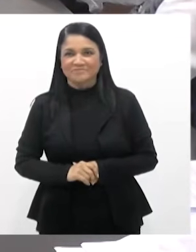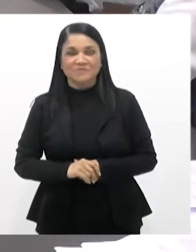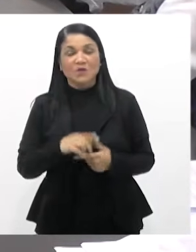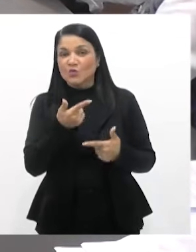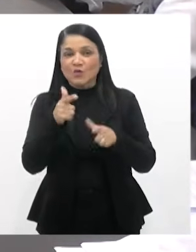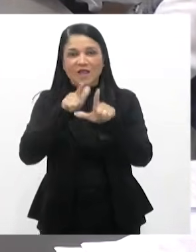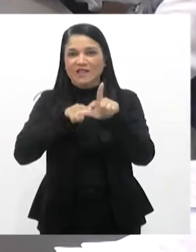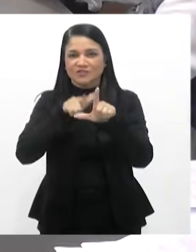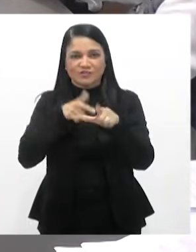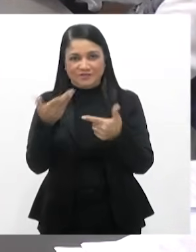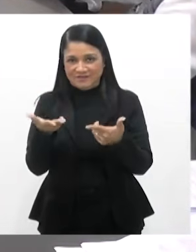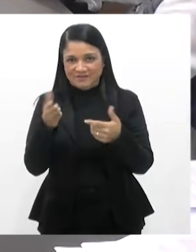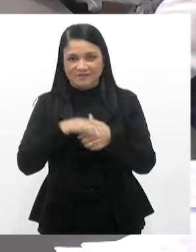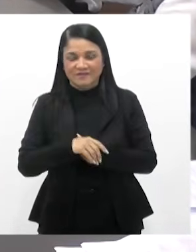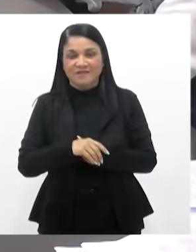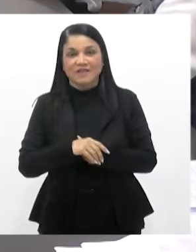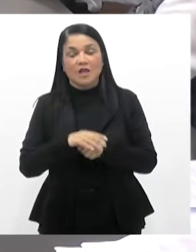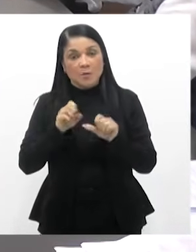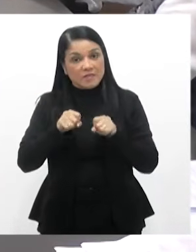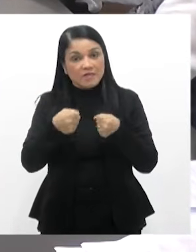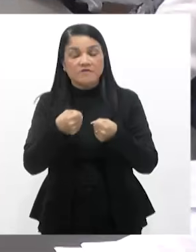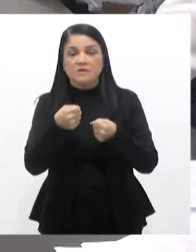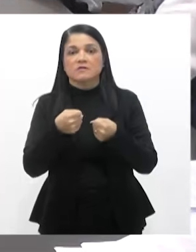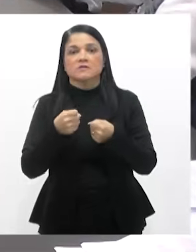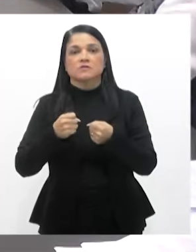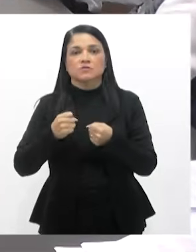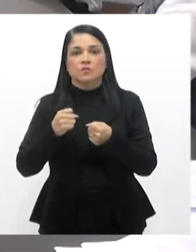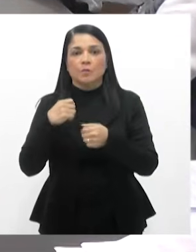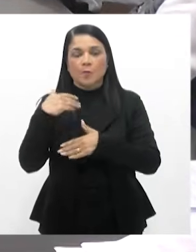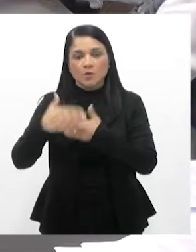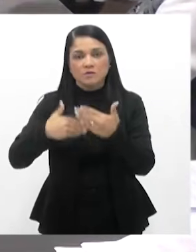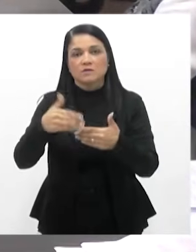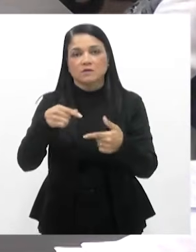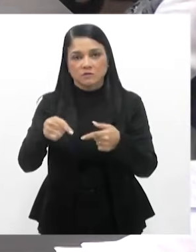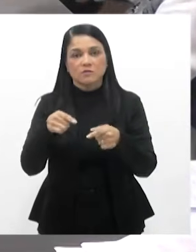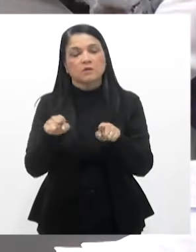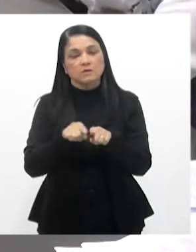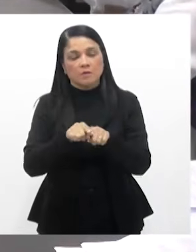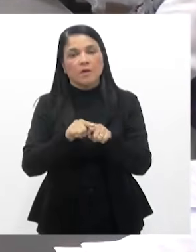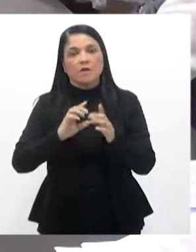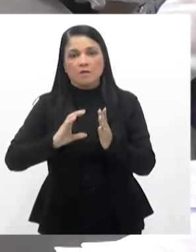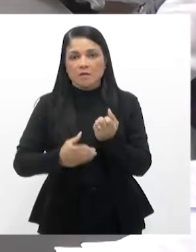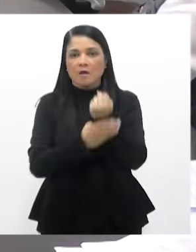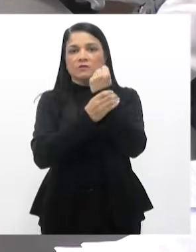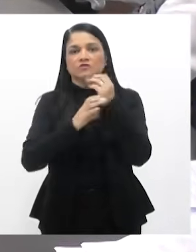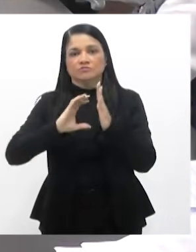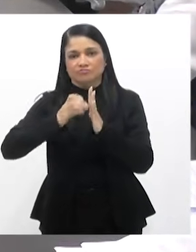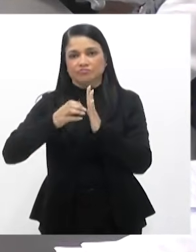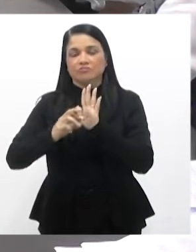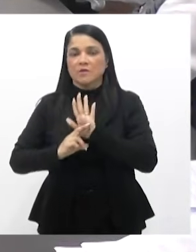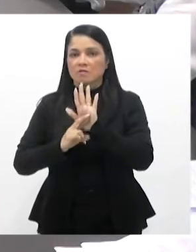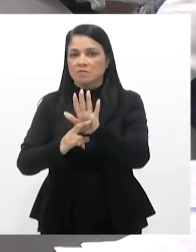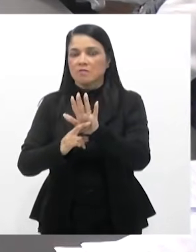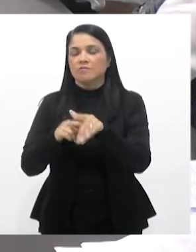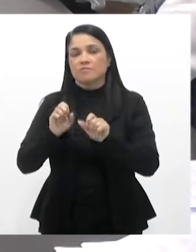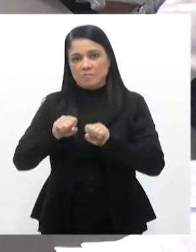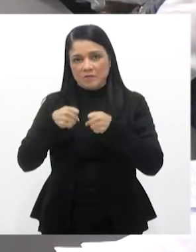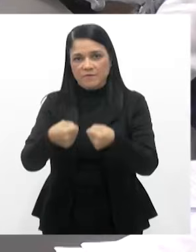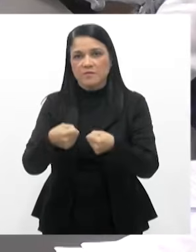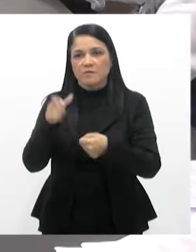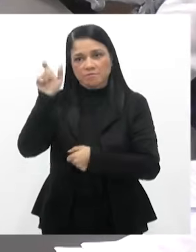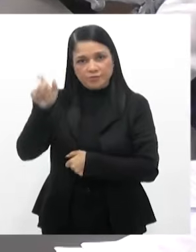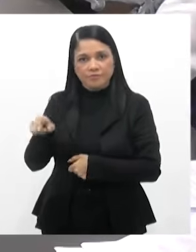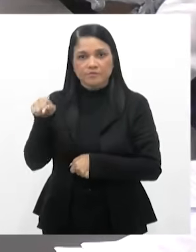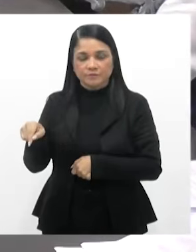ao processo e, ao mesmo tempo, a garantia da competência e atribuição do partido em definir o seu legítimo representante. Acho que nesse aspecto